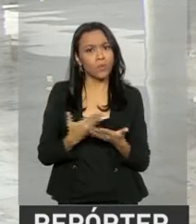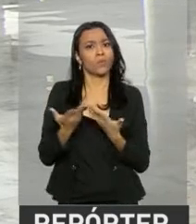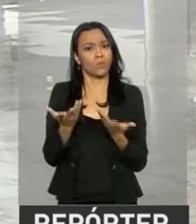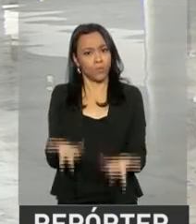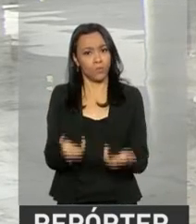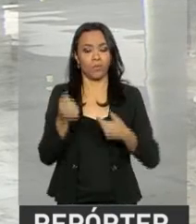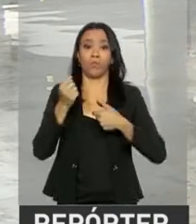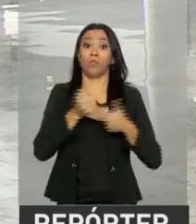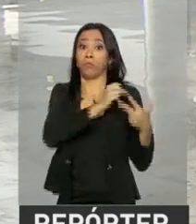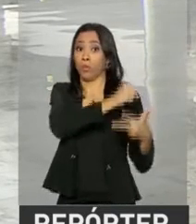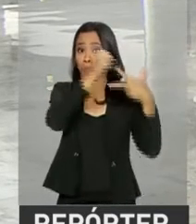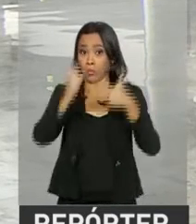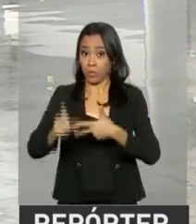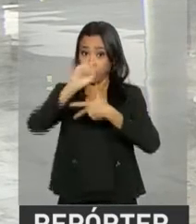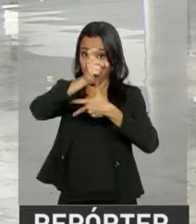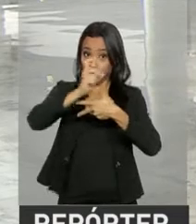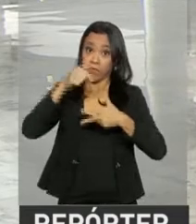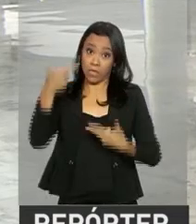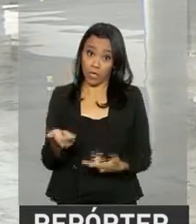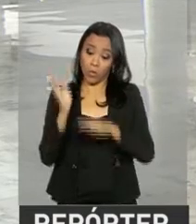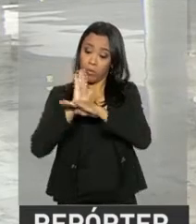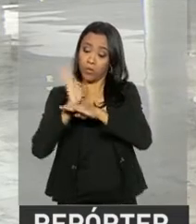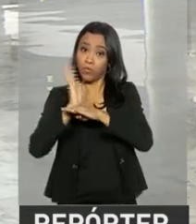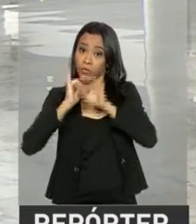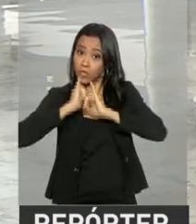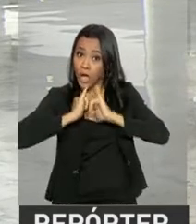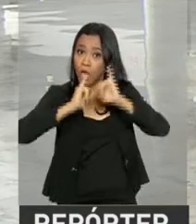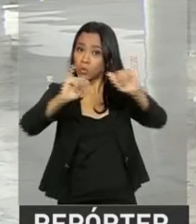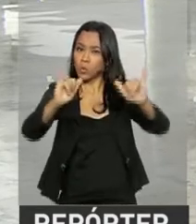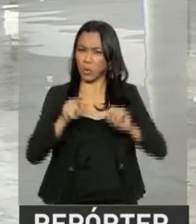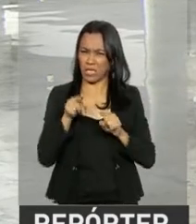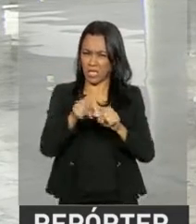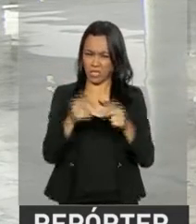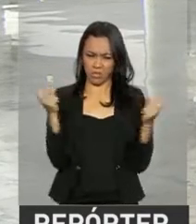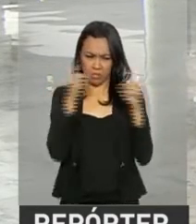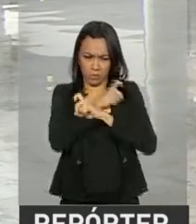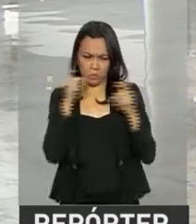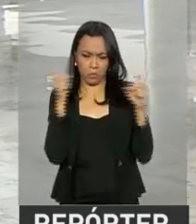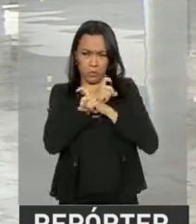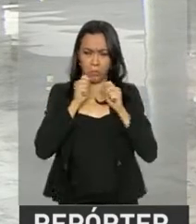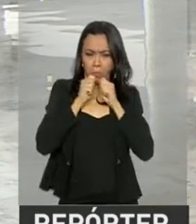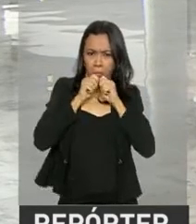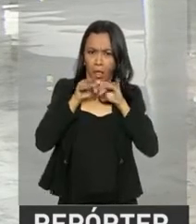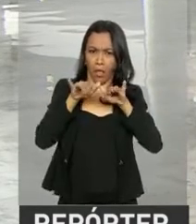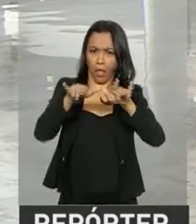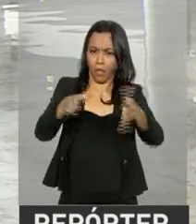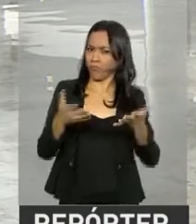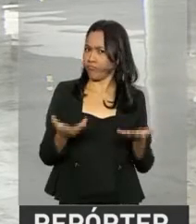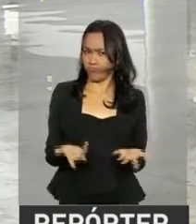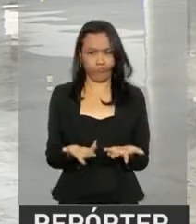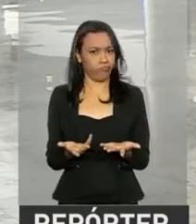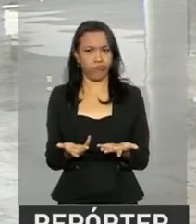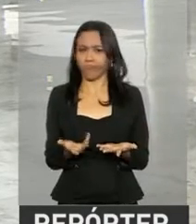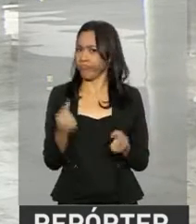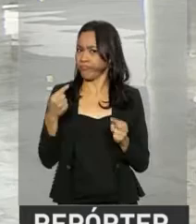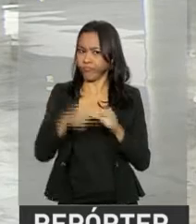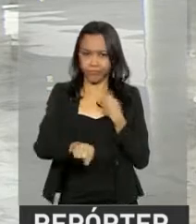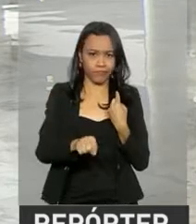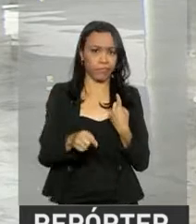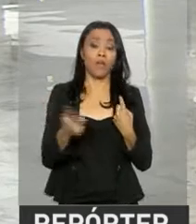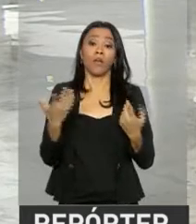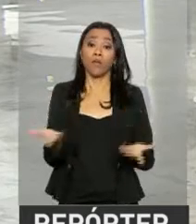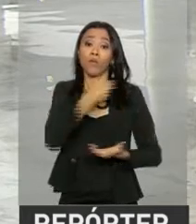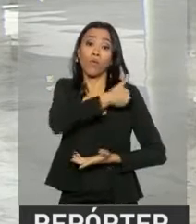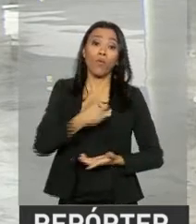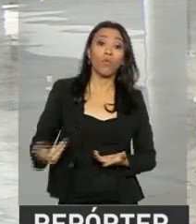poder executivo nessa mensagem Michel Temer classifica essas afirmações de falsas e equivocadas e explica que